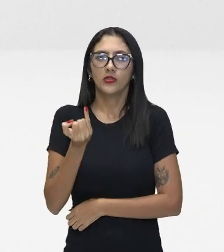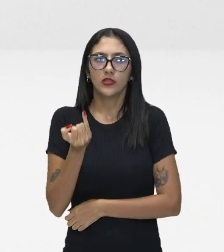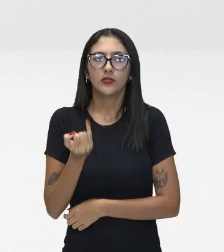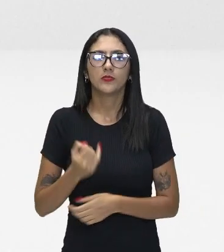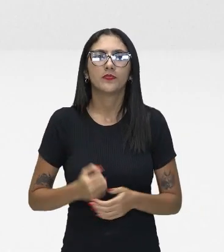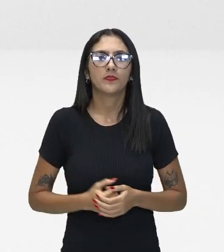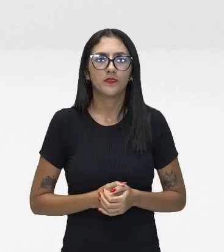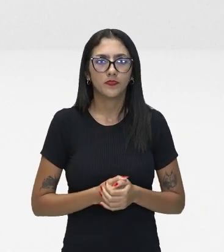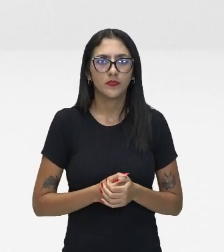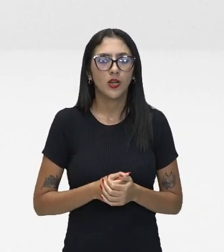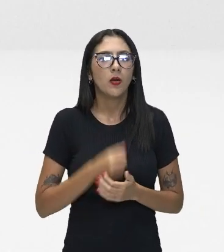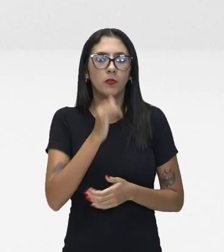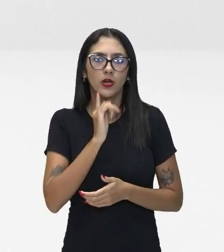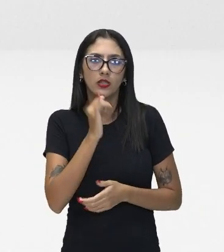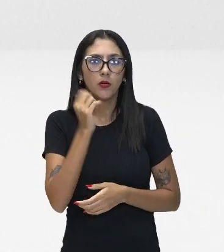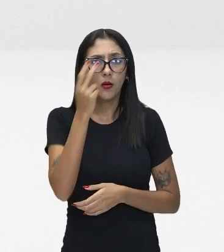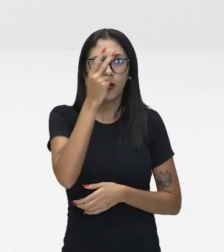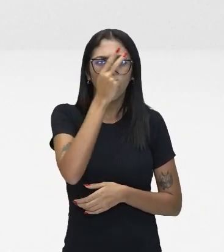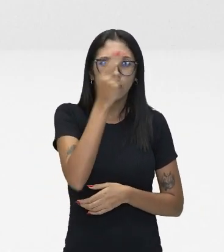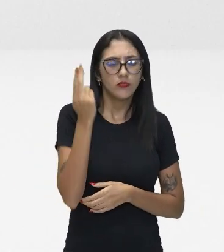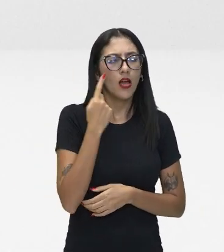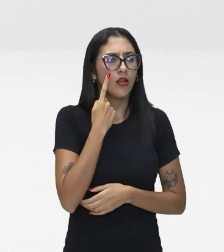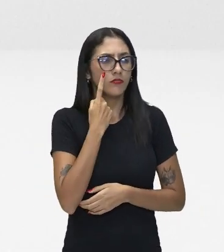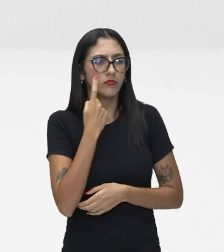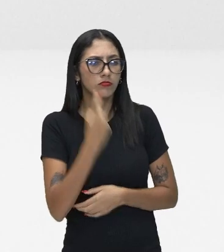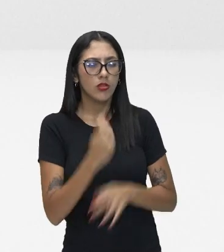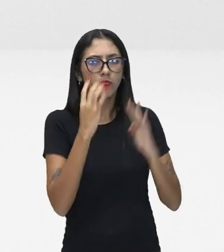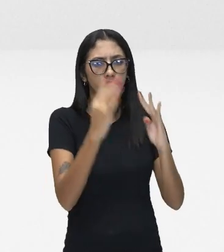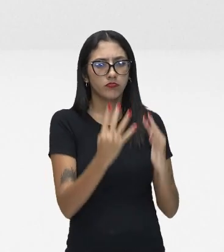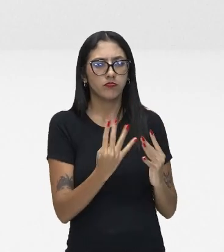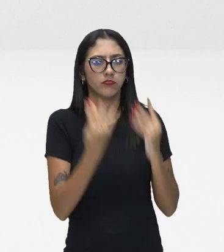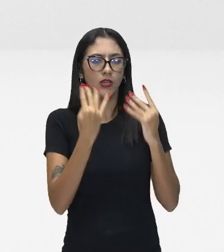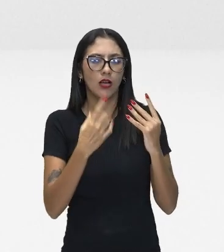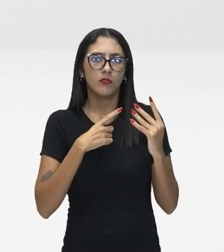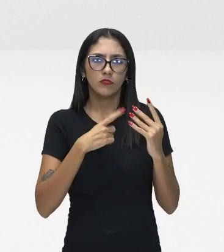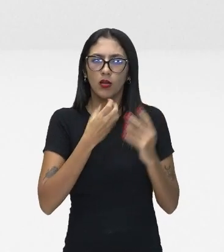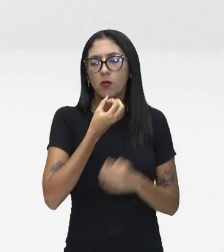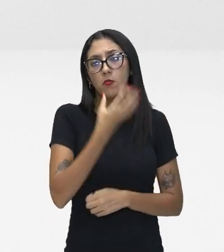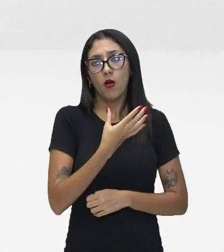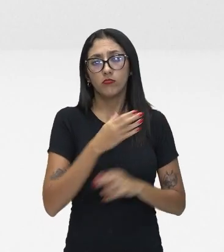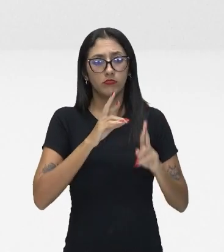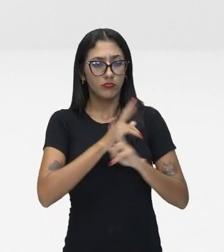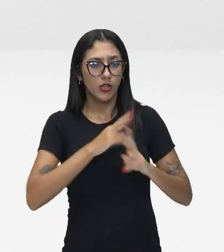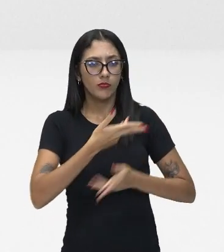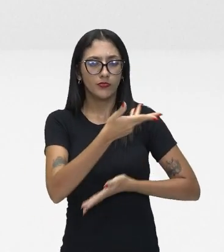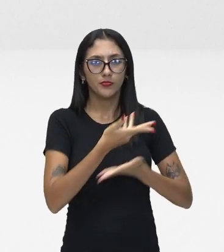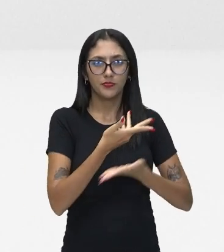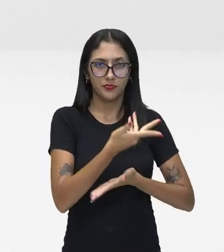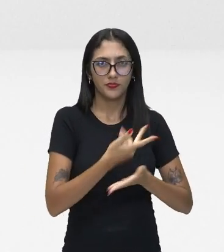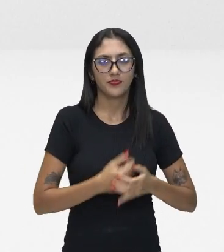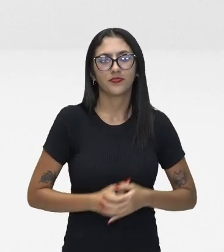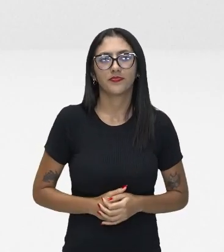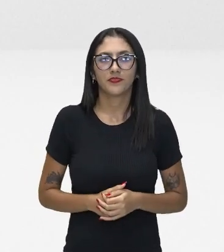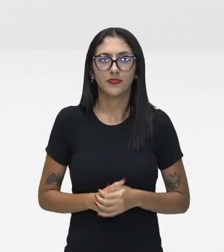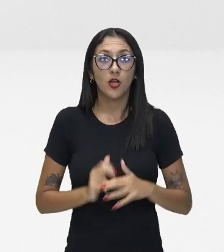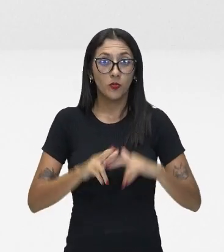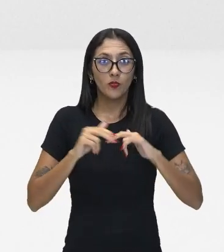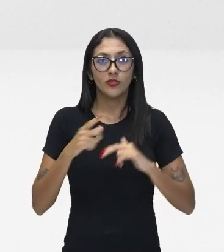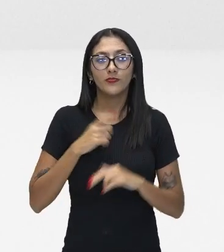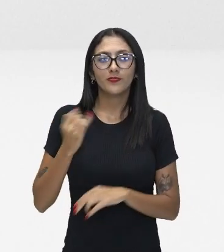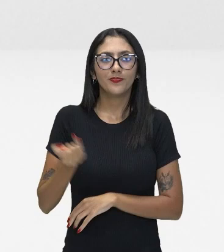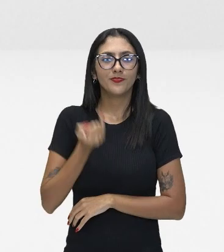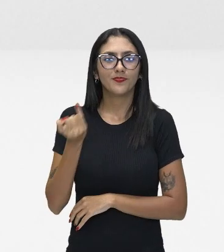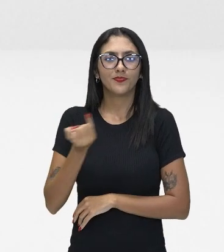aí para atrair, né, o cliente, ter essa relação boa com o cliente, né, professor? É isso aí mesmo. Então é muito importante você ter